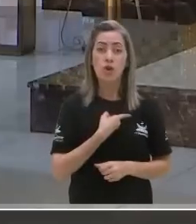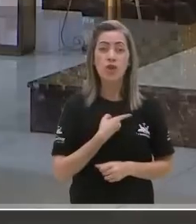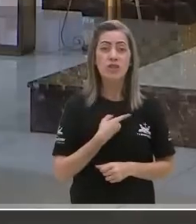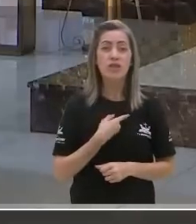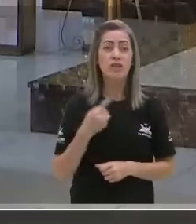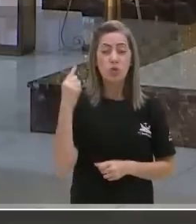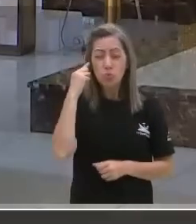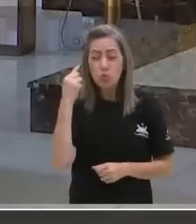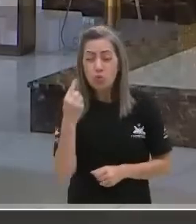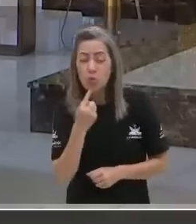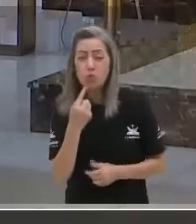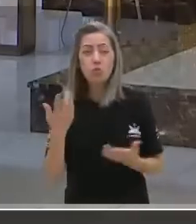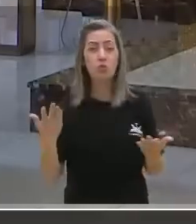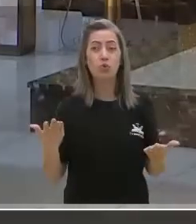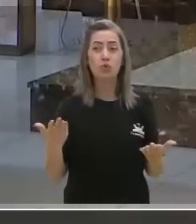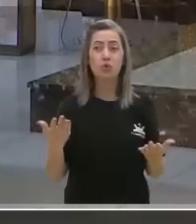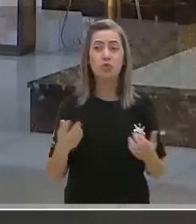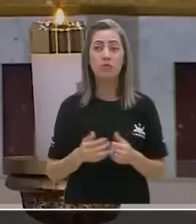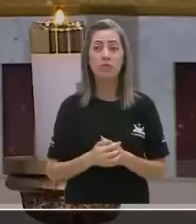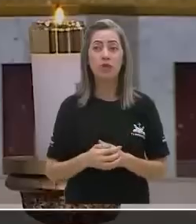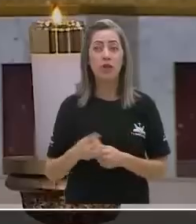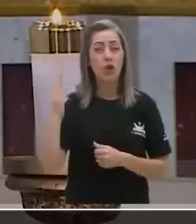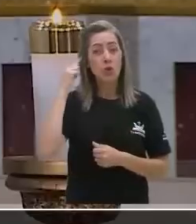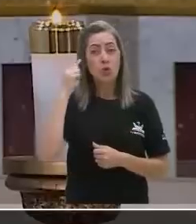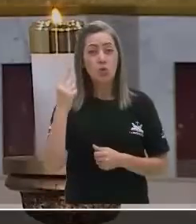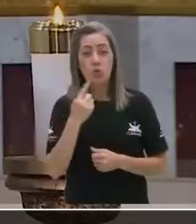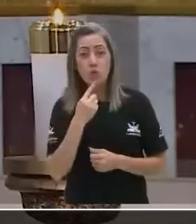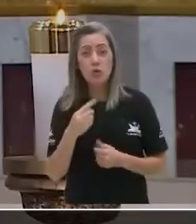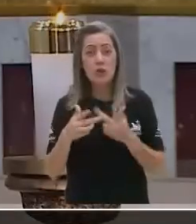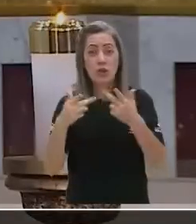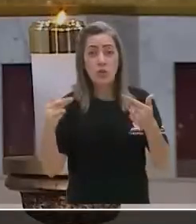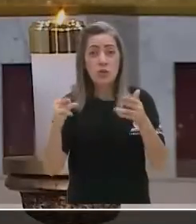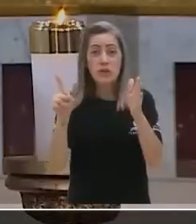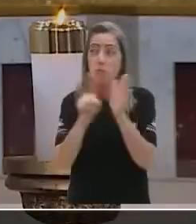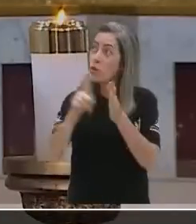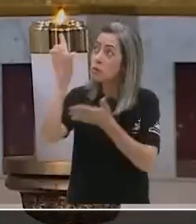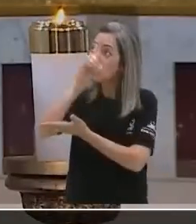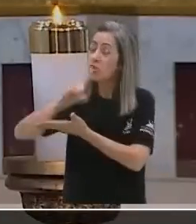surdos. Surdos aos apelos de Deus.